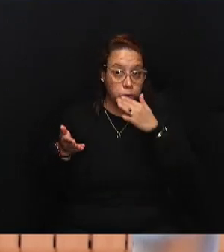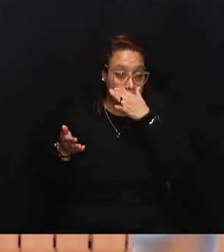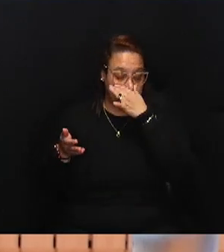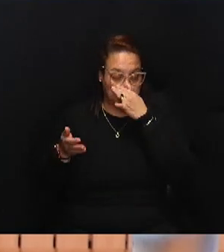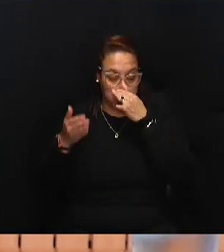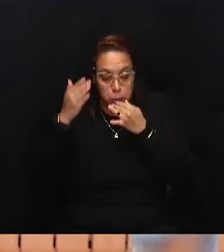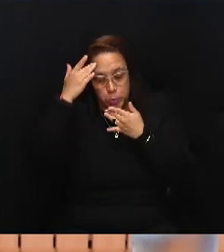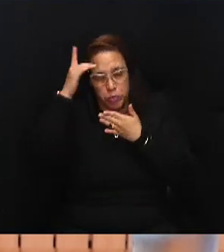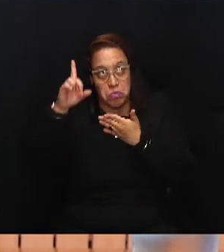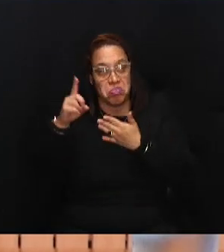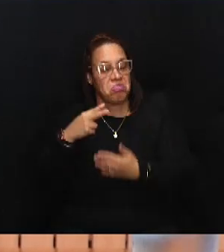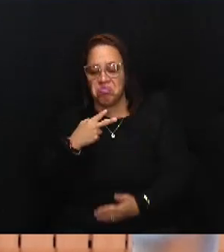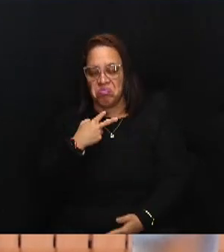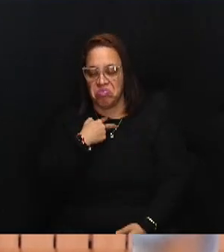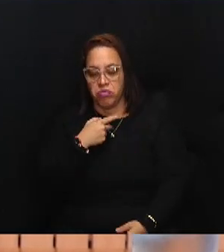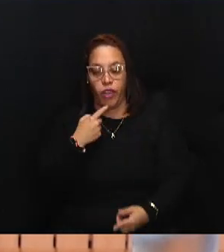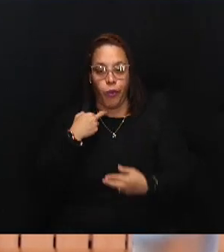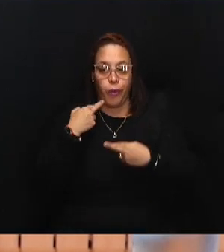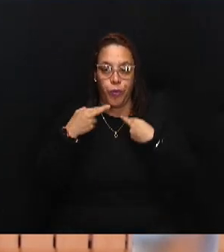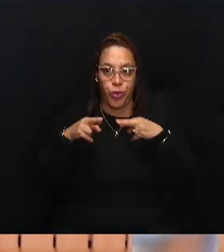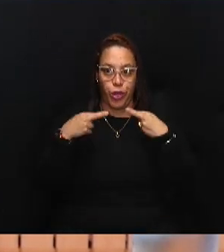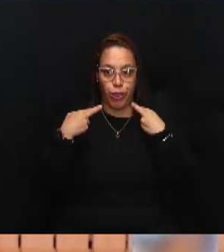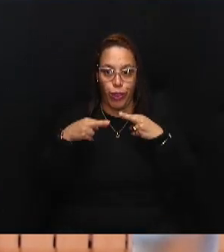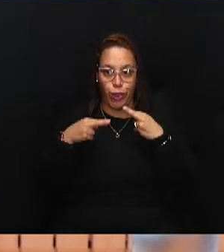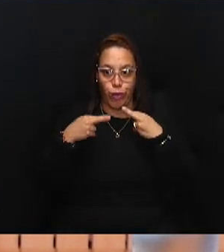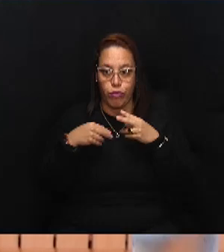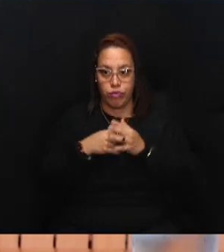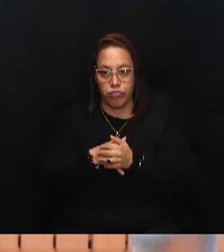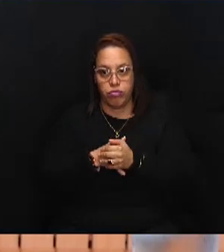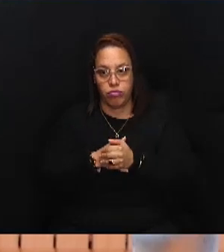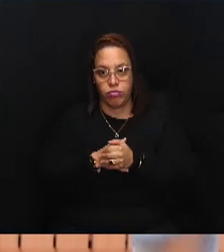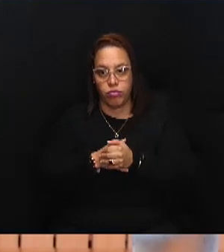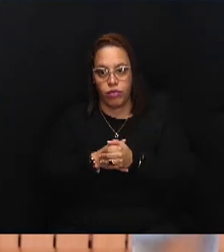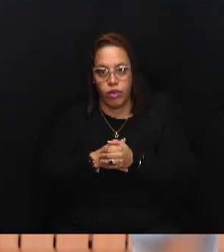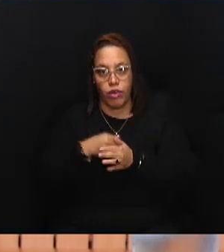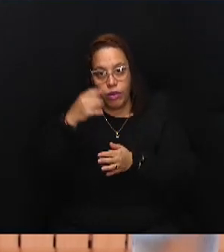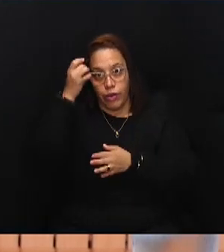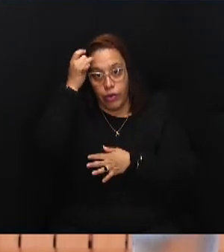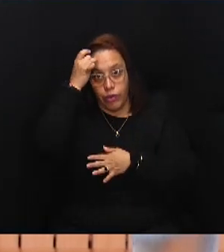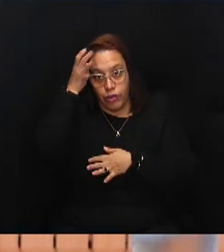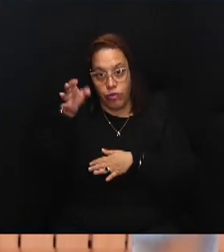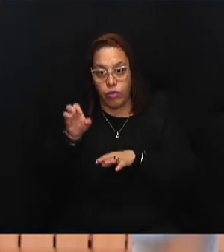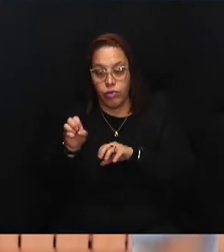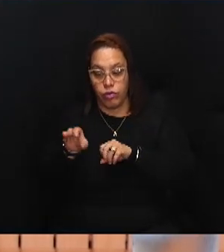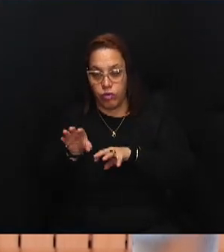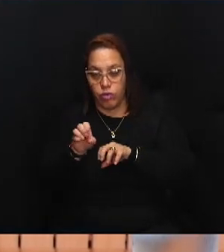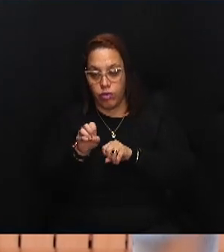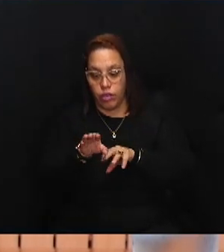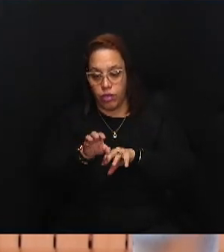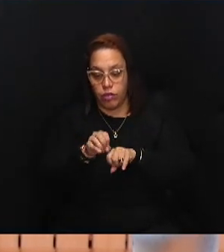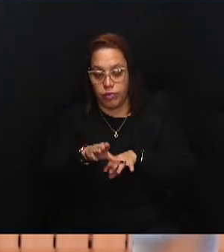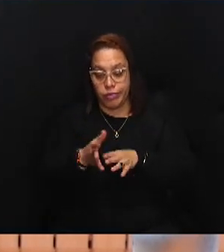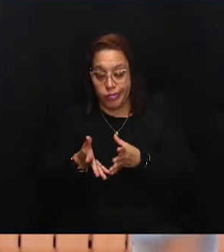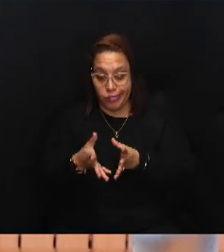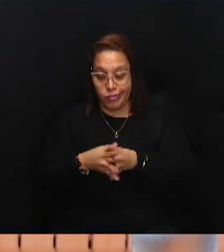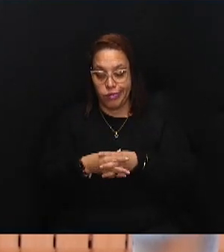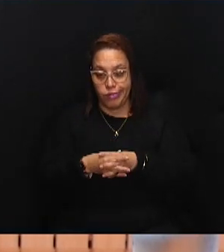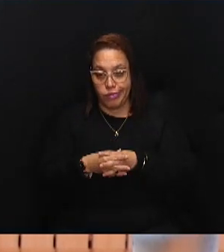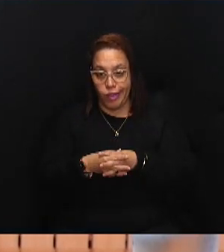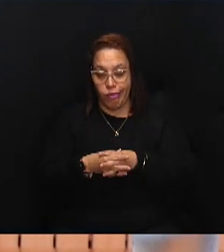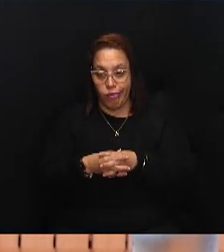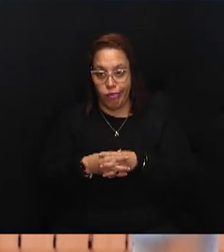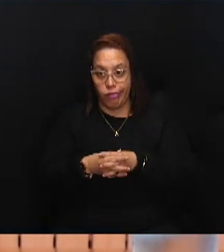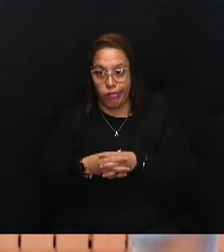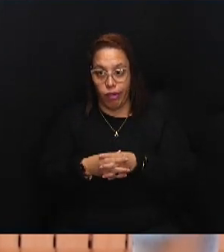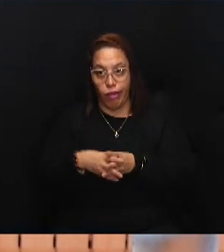posso reclamar assim, porque ainda peguei uma fase que foi mais fácil de educá-las, tudo. Então, a gente, às vezes, culpa as pessoas